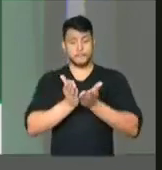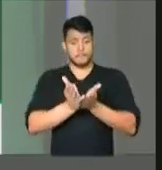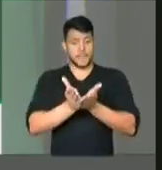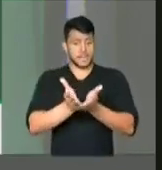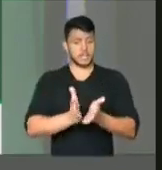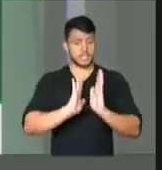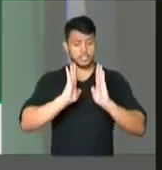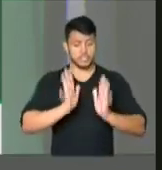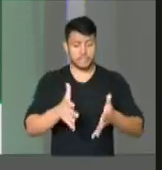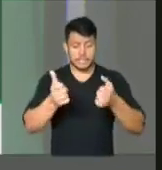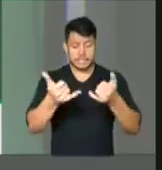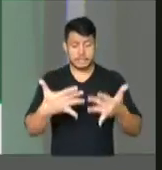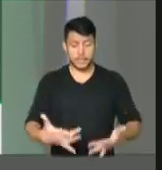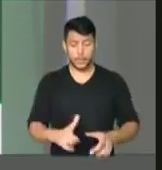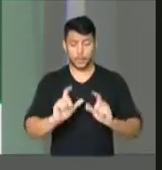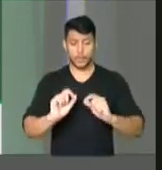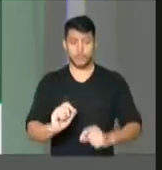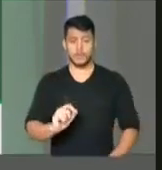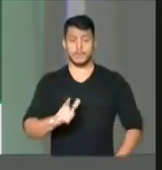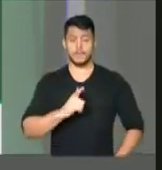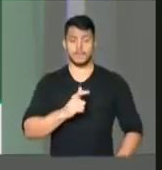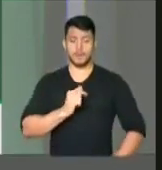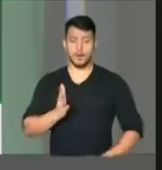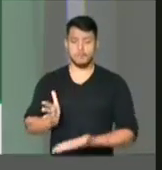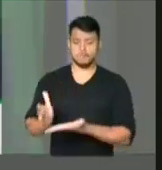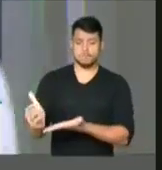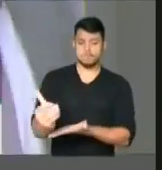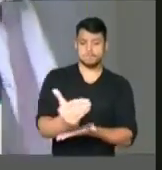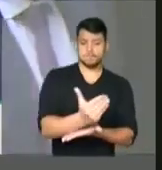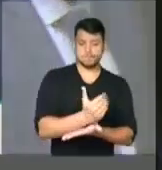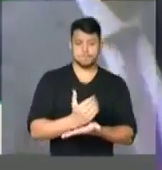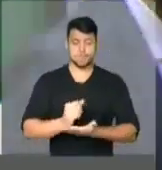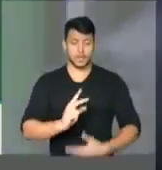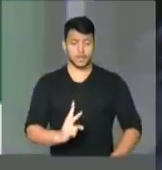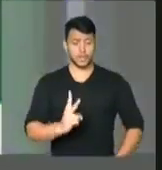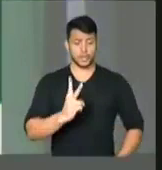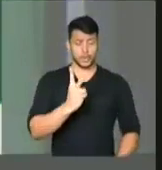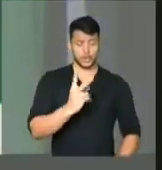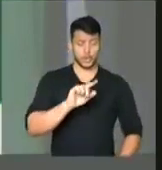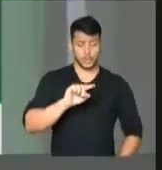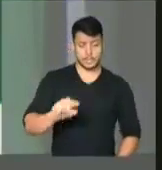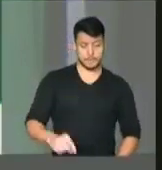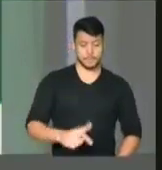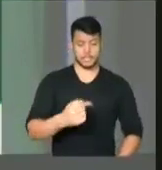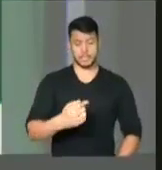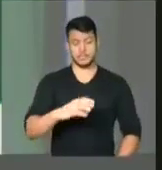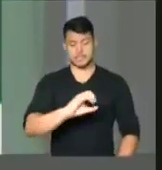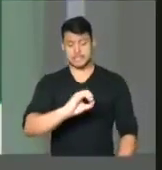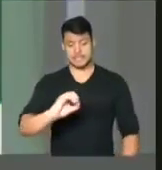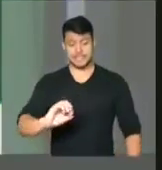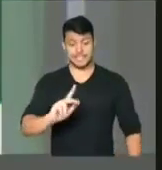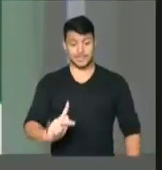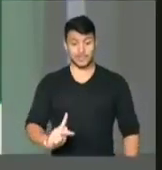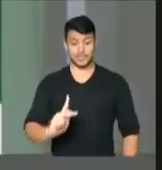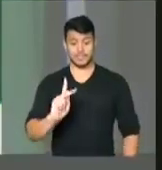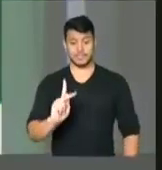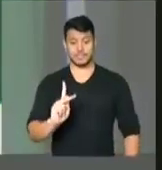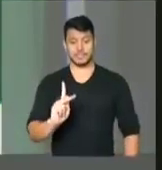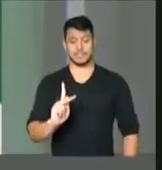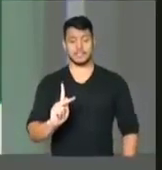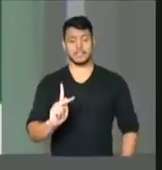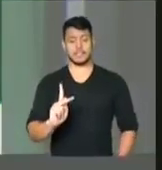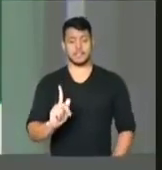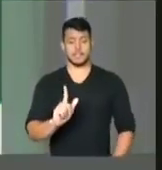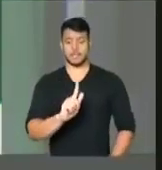óleo no Nordeste, 2.700 quilos de resíduos nos estados de Alagoas, Pernambuco,